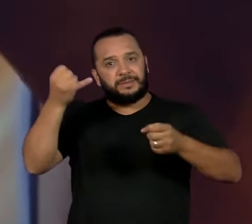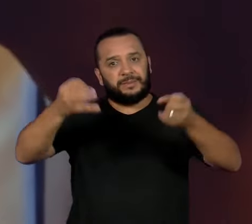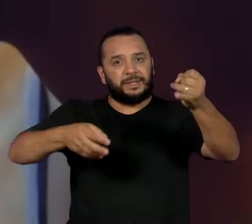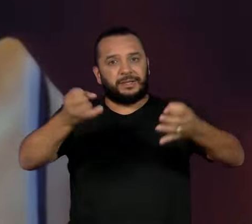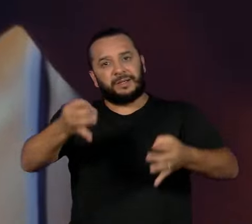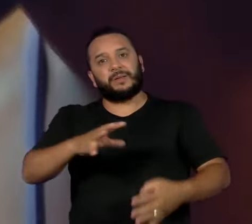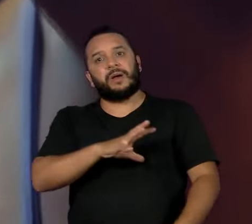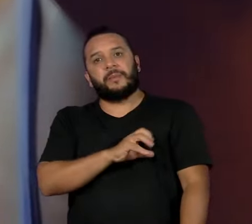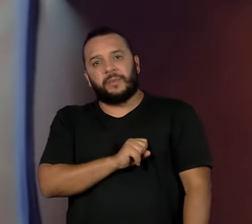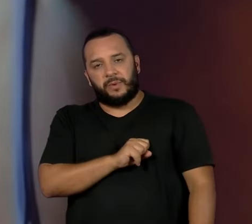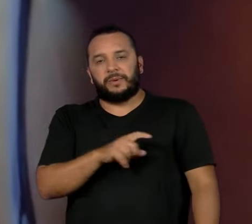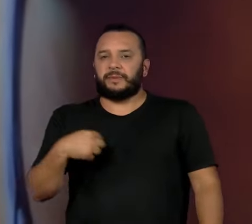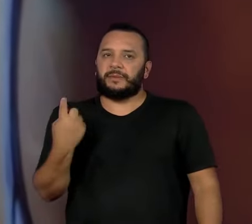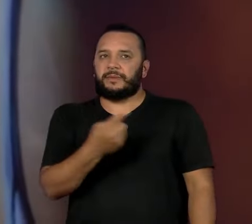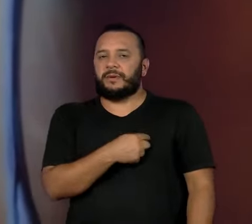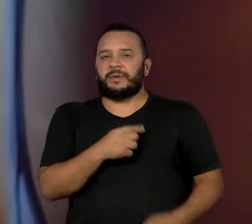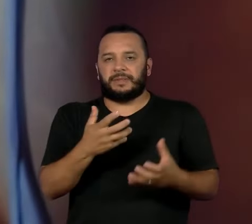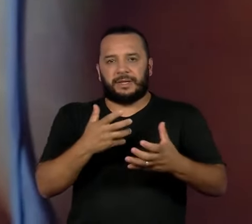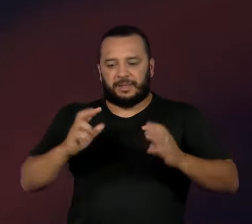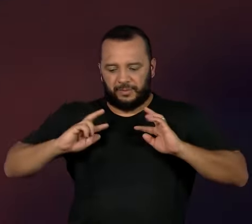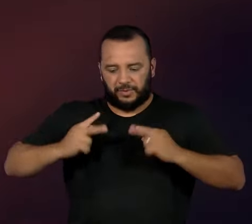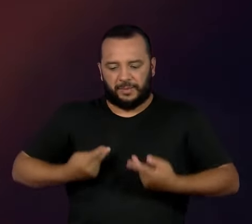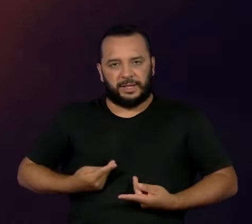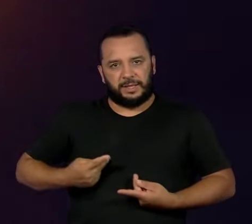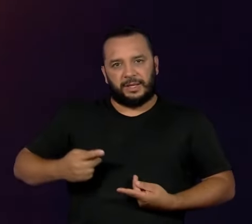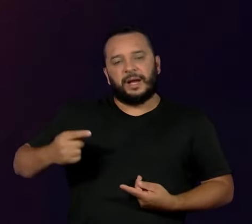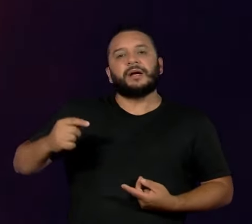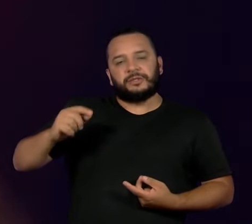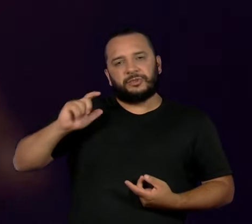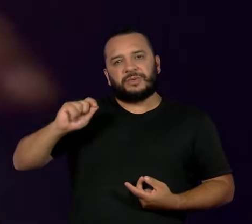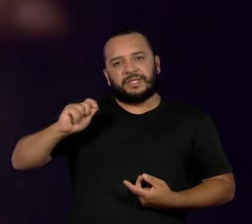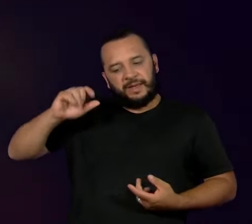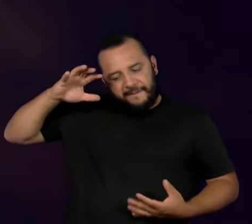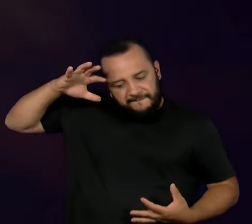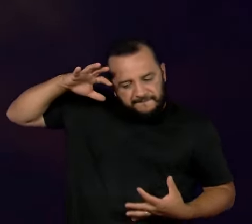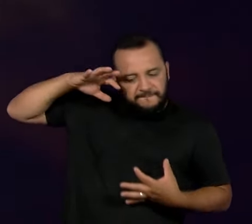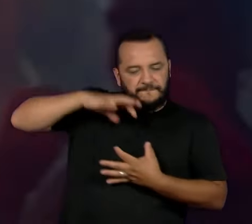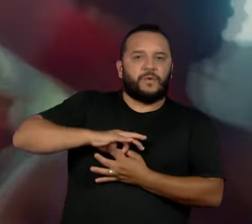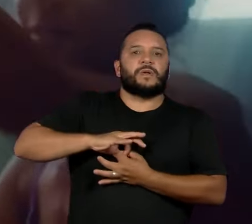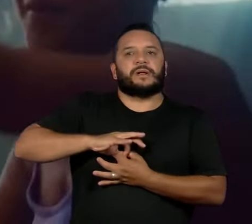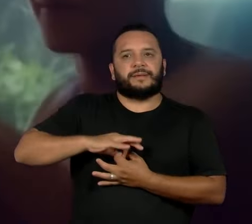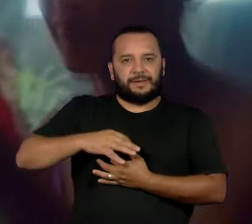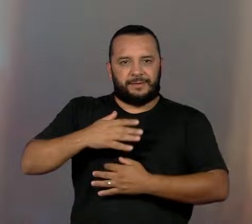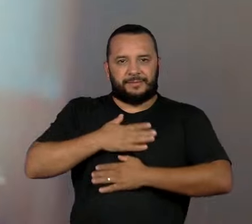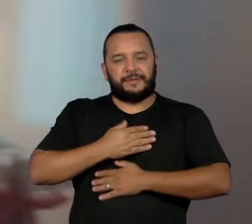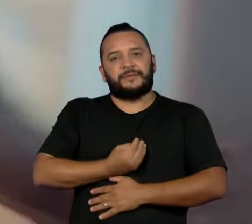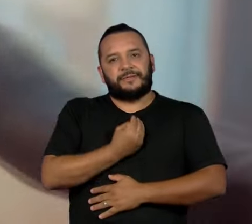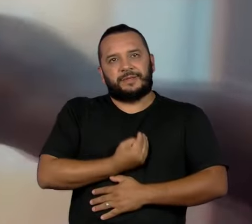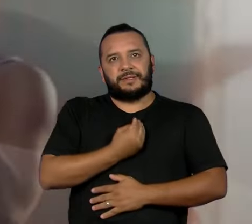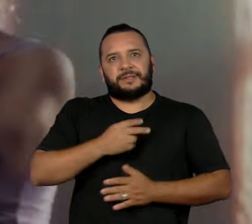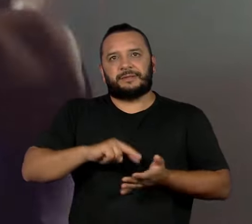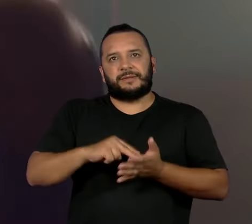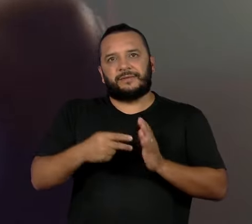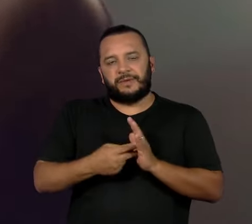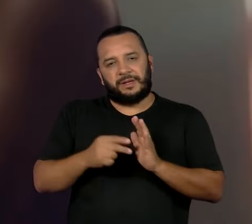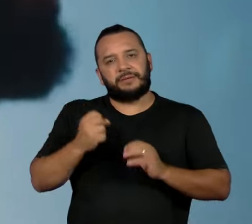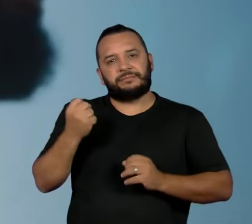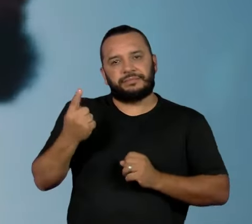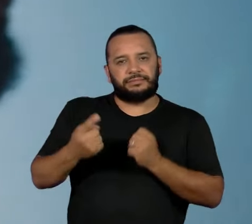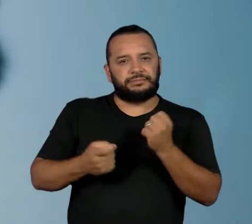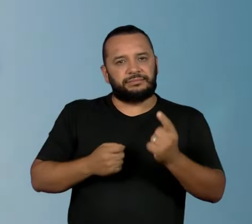nos reconectar com a nossa humanidade. E a nossa humanidade também significa chorar quando for